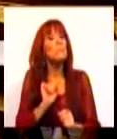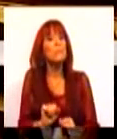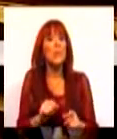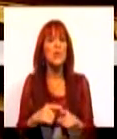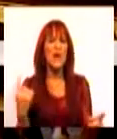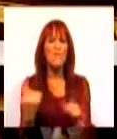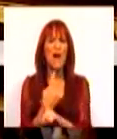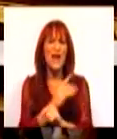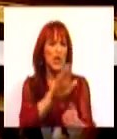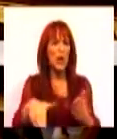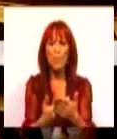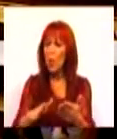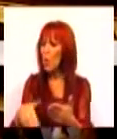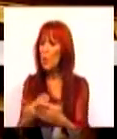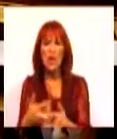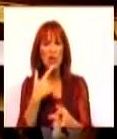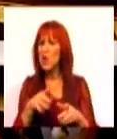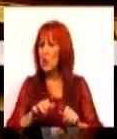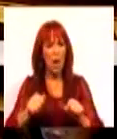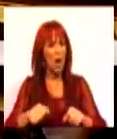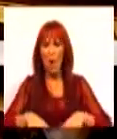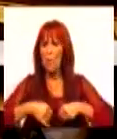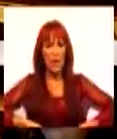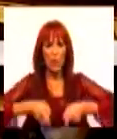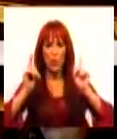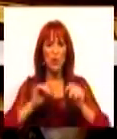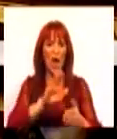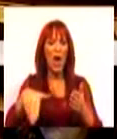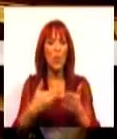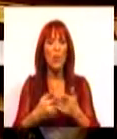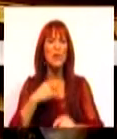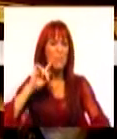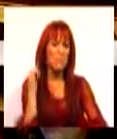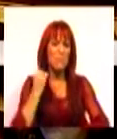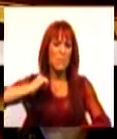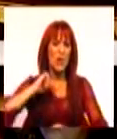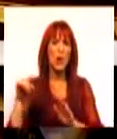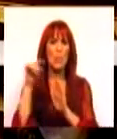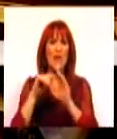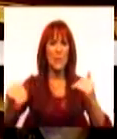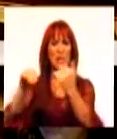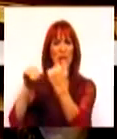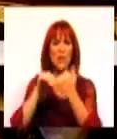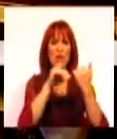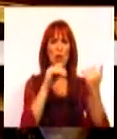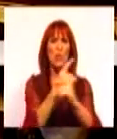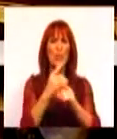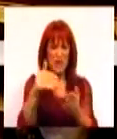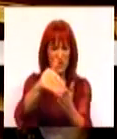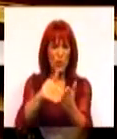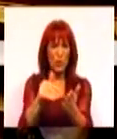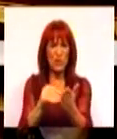há várias propostas que não podemos acompanhar. Há propostas que violam o princípio da igualdade, porque